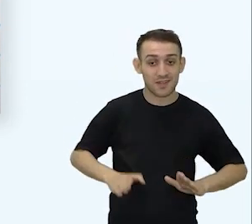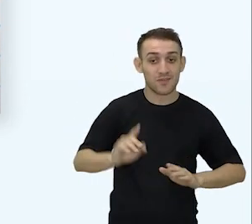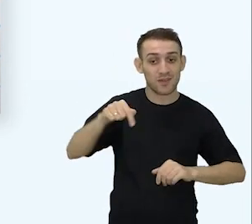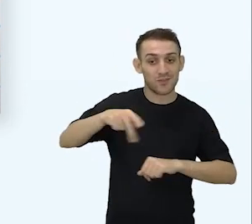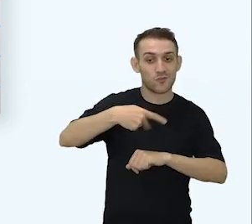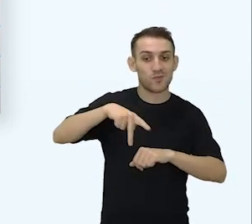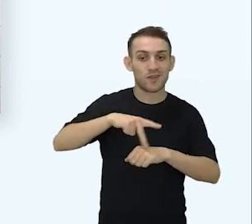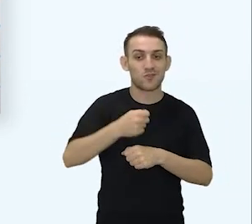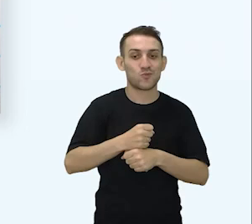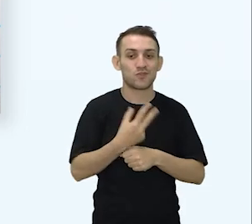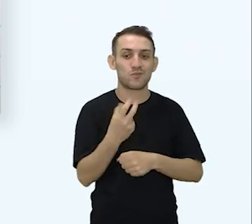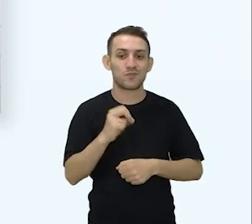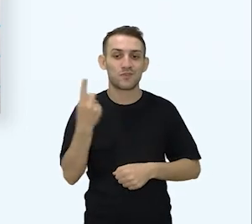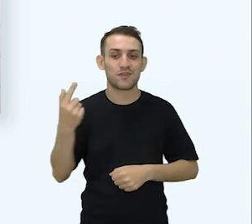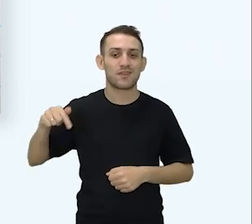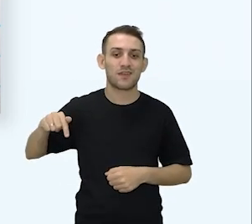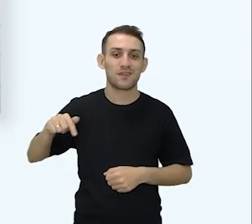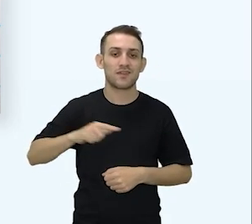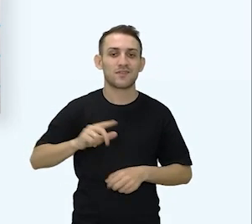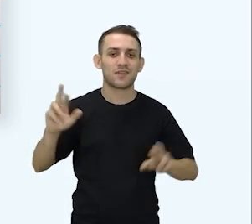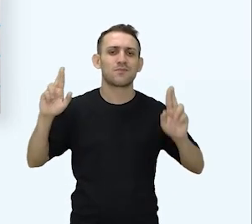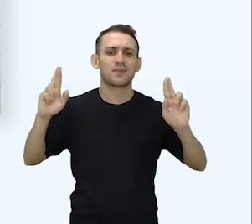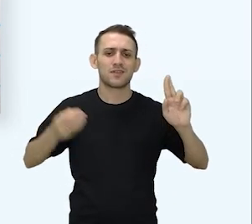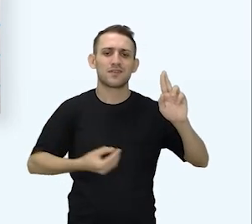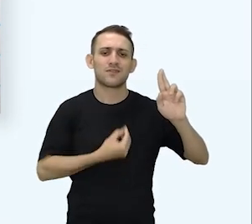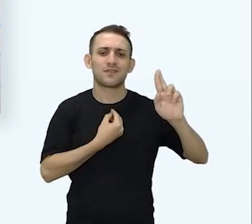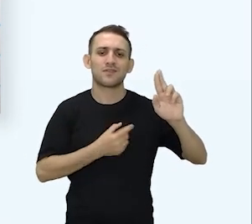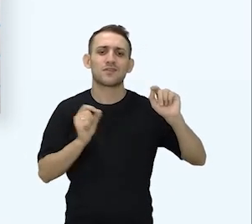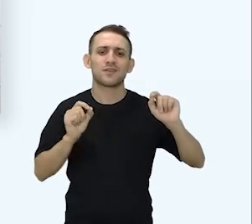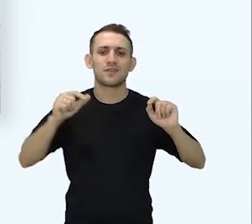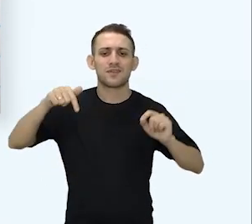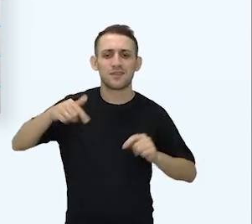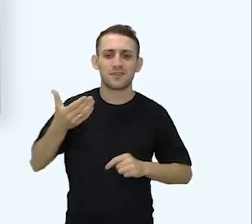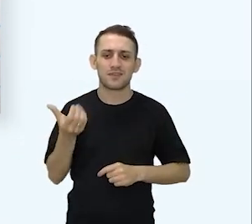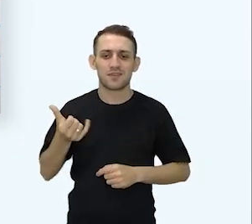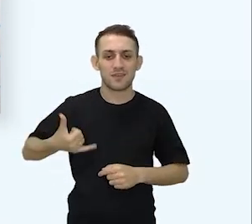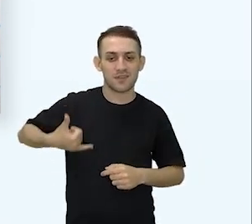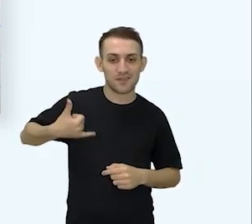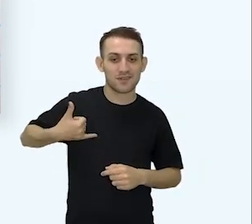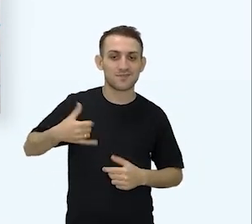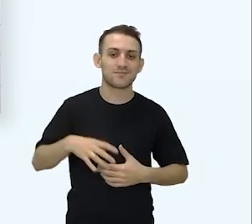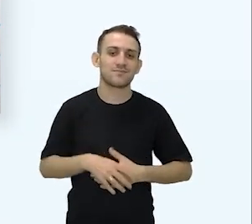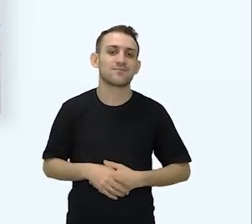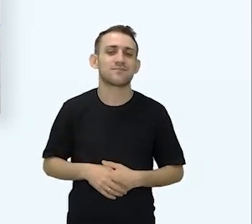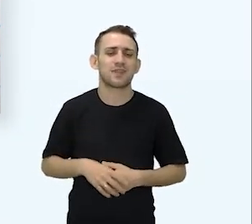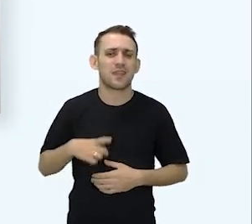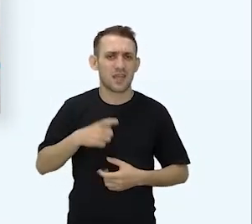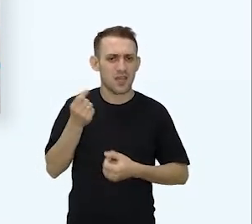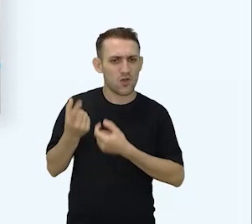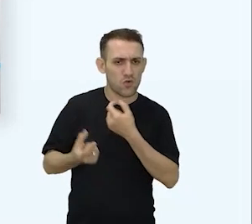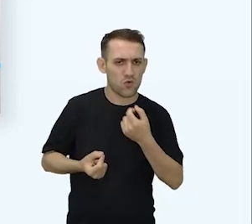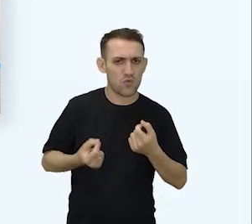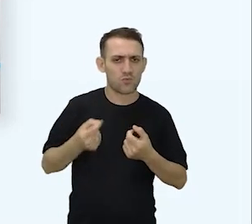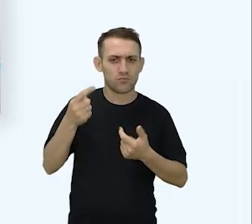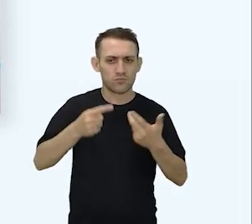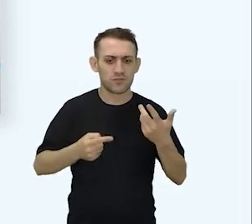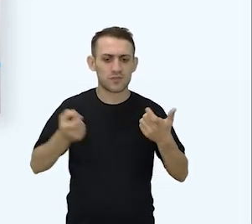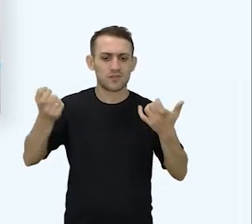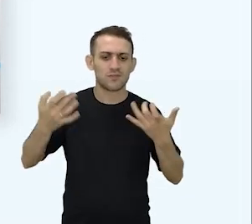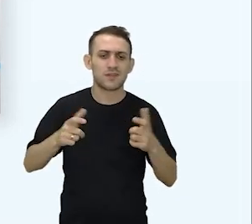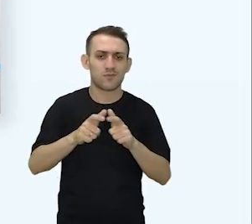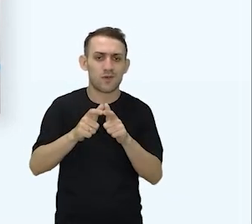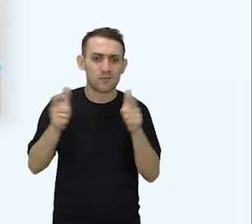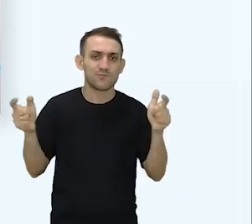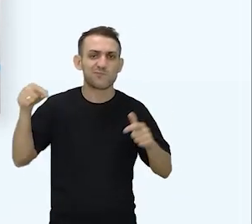país em 2017, a expectativa de vida é de 76 anos. Alguns pontos que explicam esse aumento em